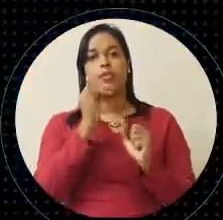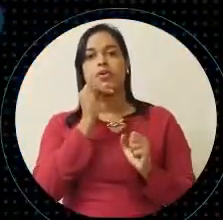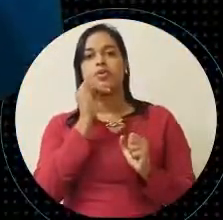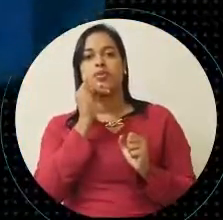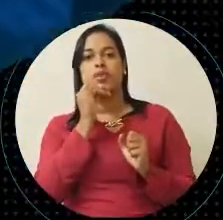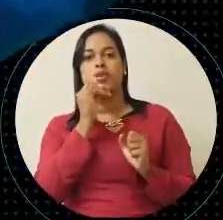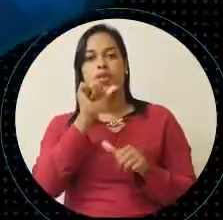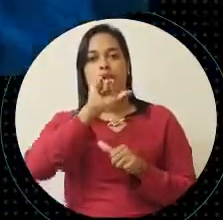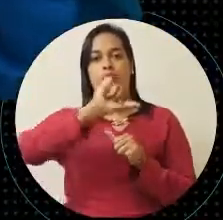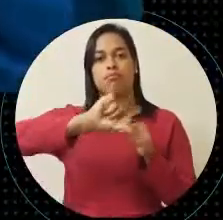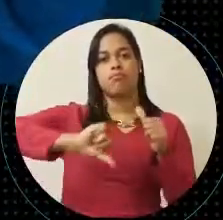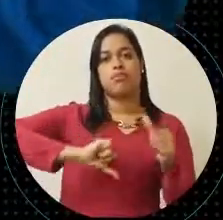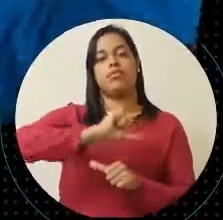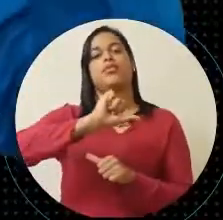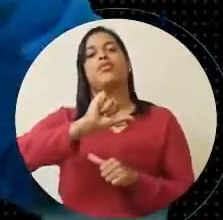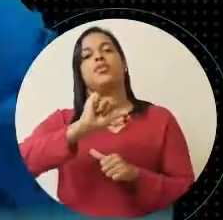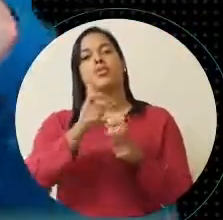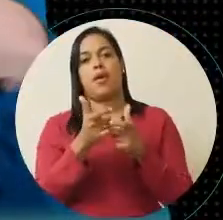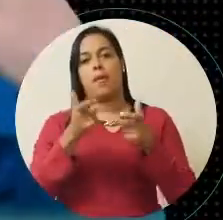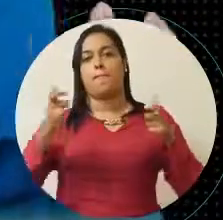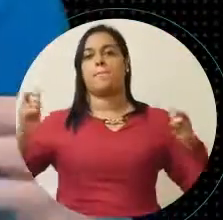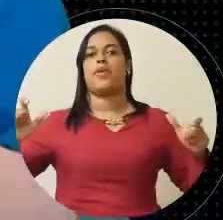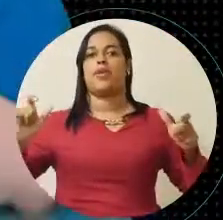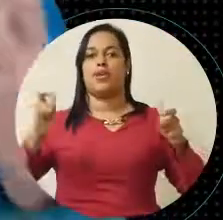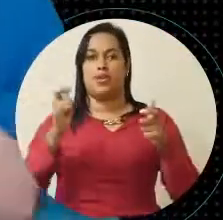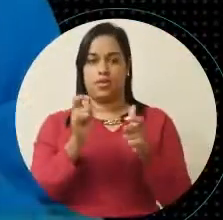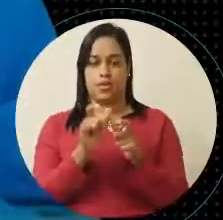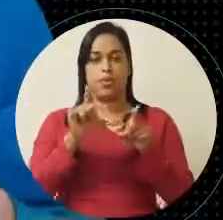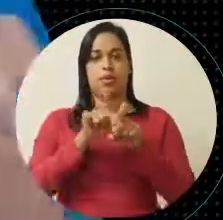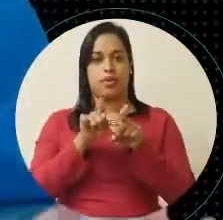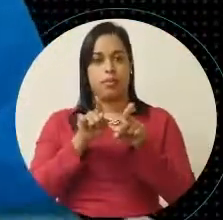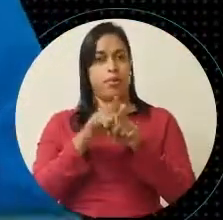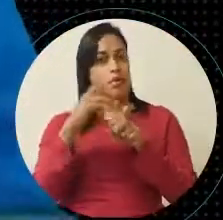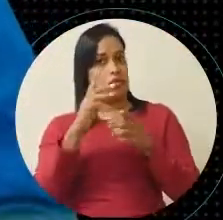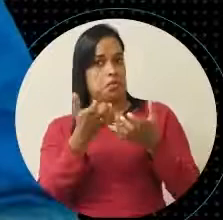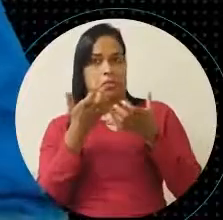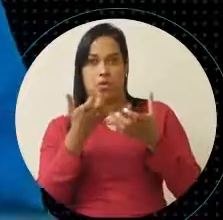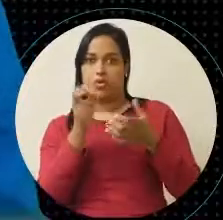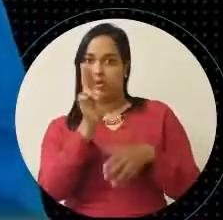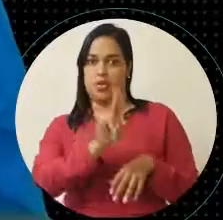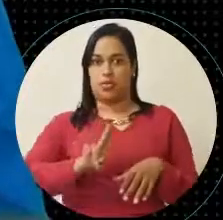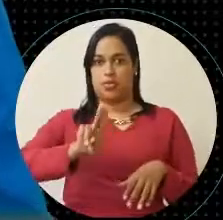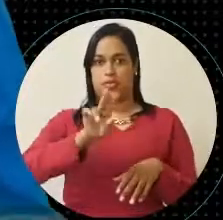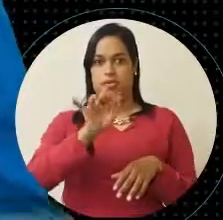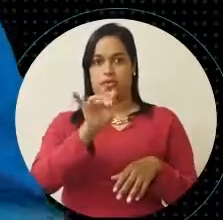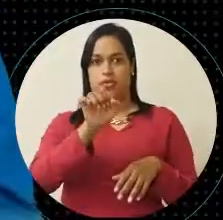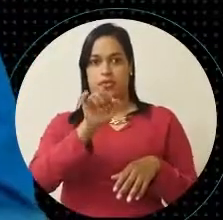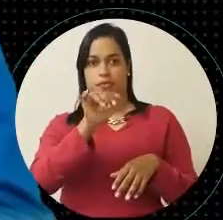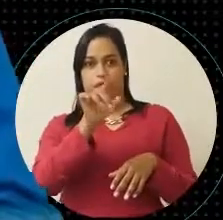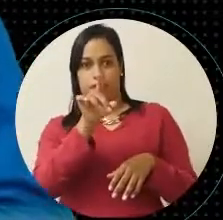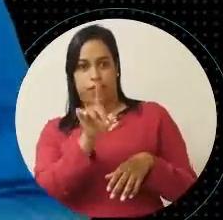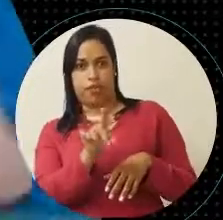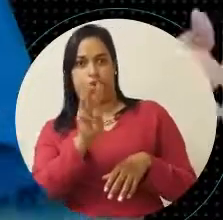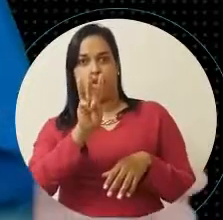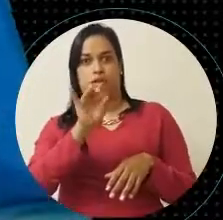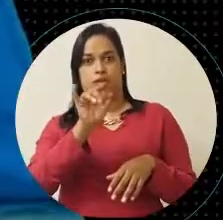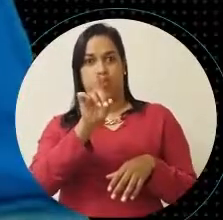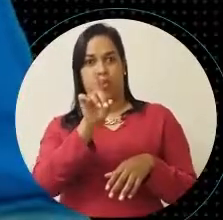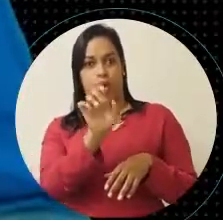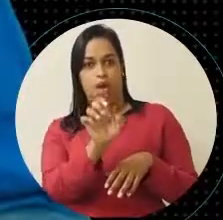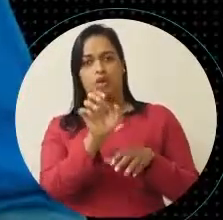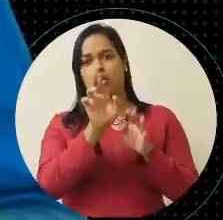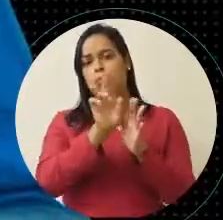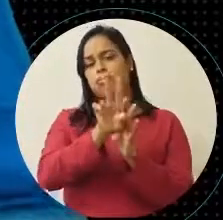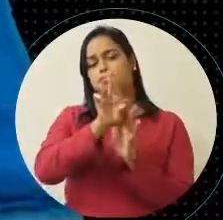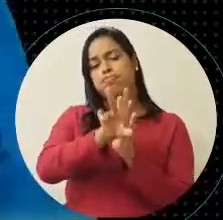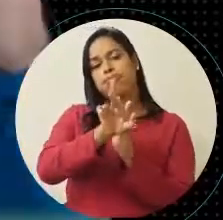ter deslocamento, aumento de largura e altura, e você pode querer usar fade, usar ride, você pode querer usar um monte